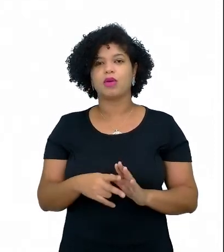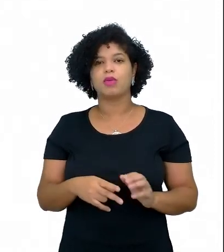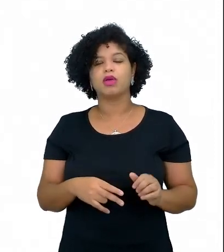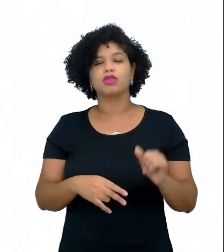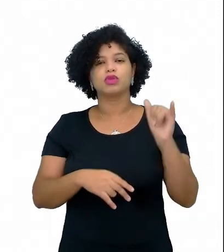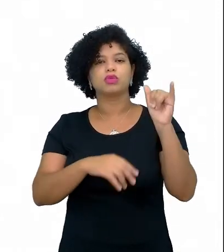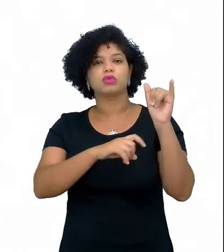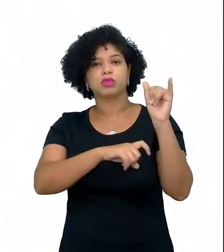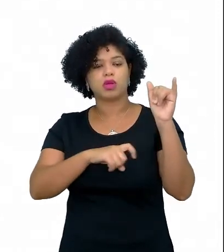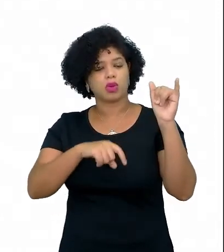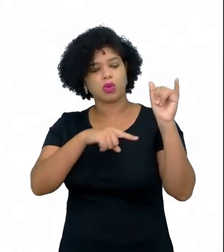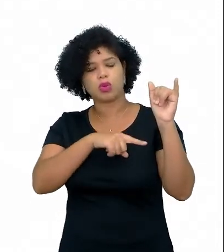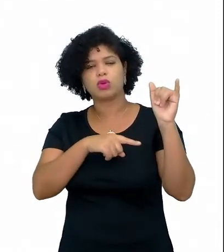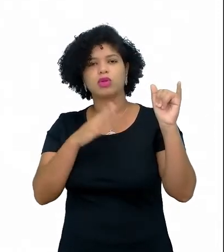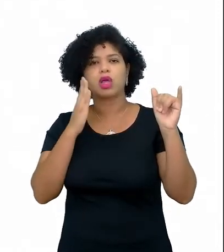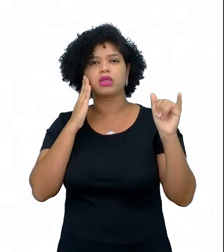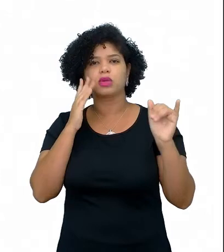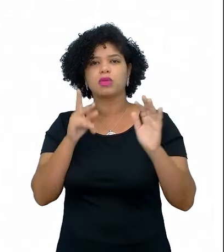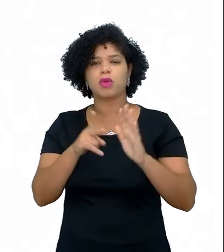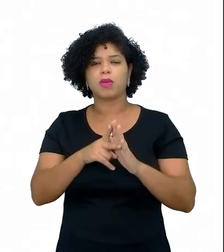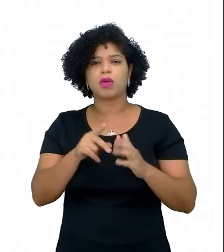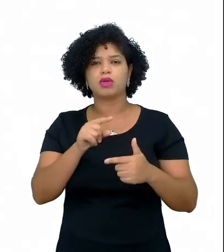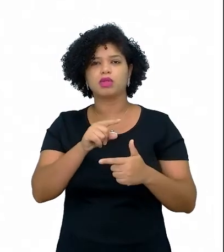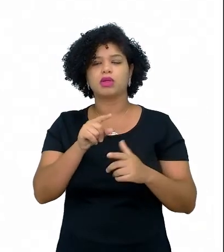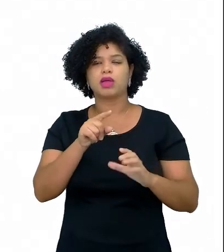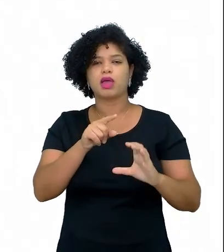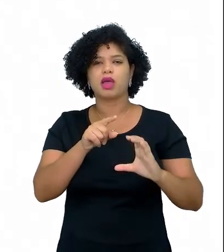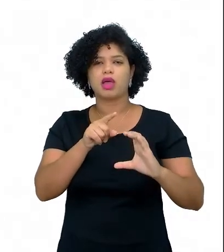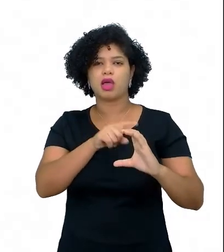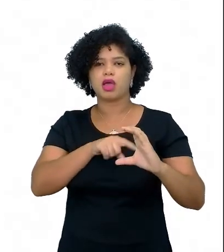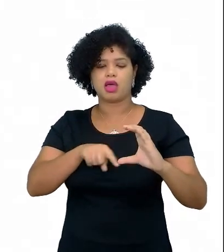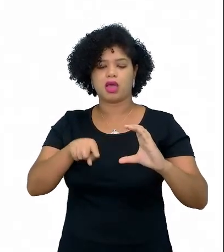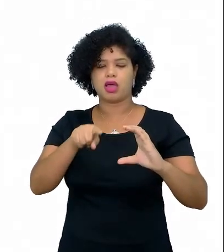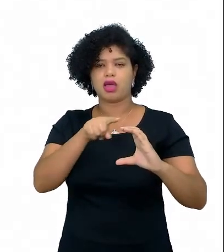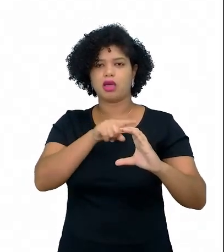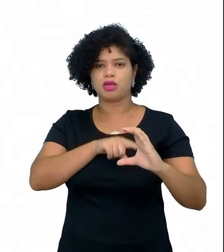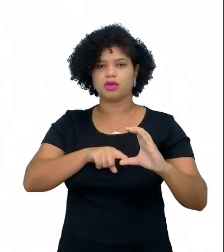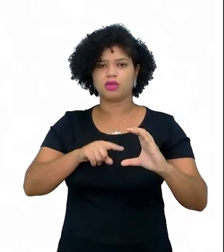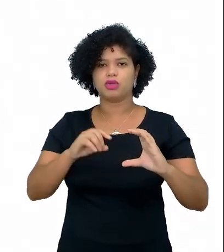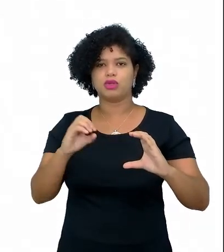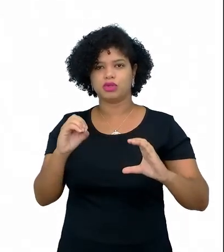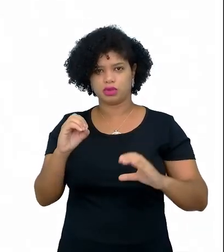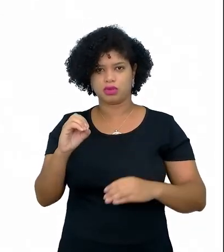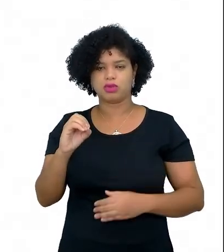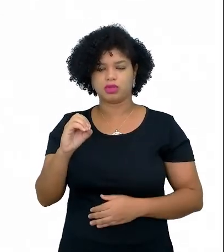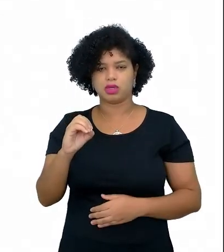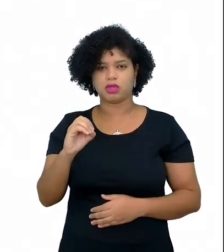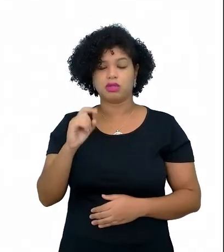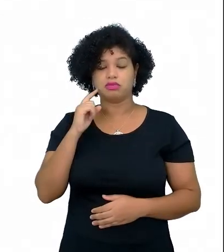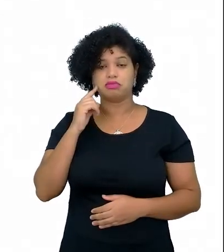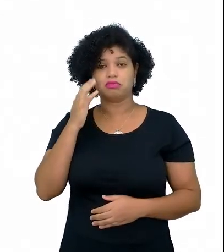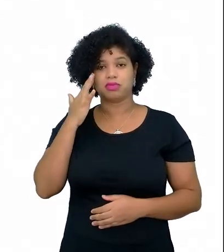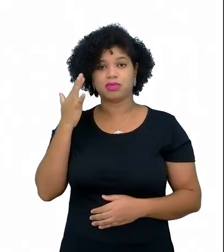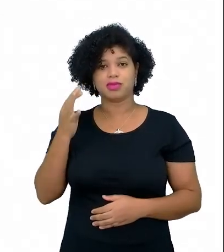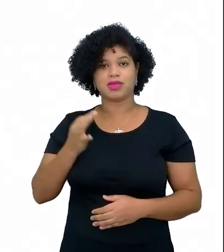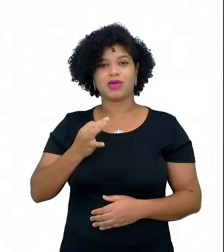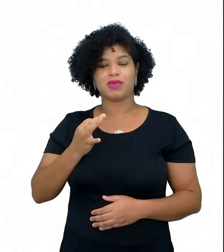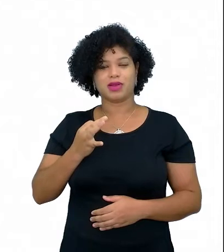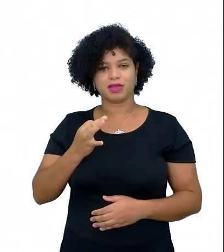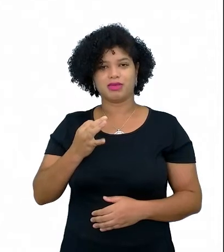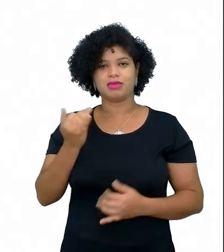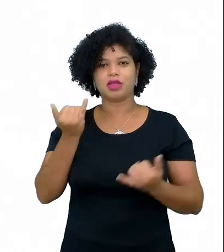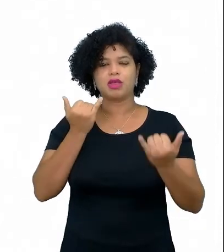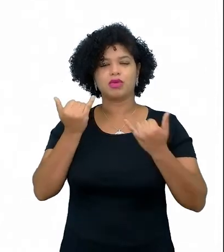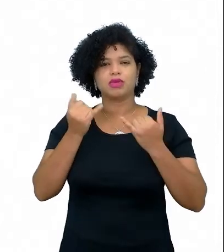uma esfera é uma elipse de raio único, de raios de foco zero, entre a distância focal zero entre um e o outro. Olha que legal esses